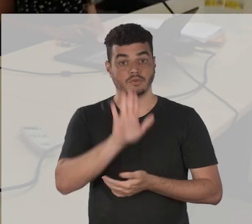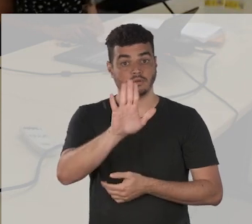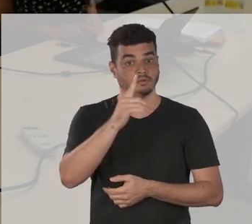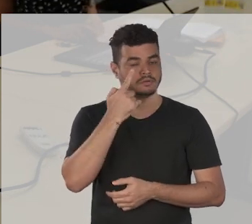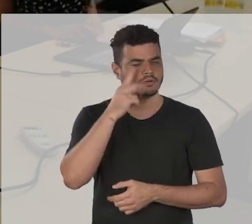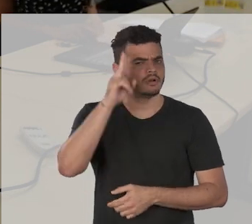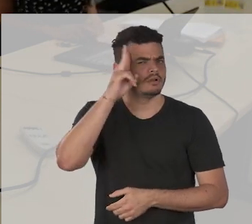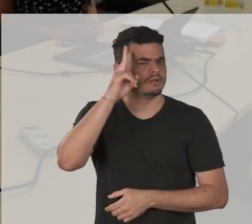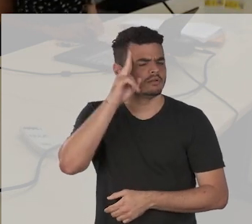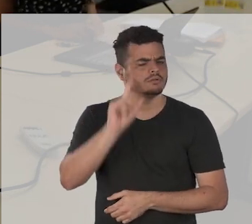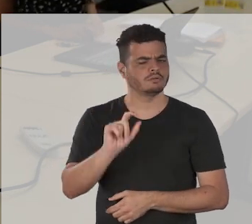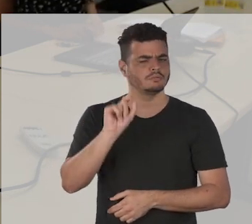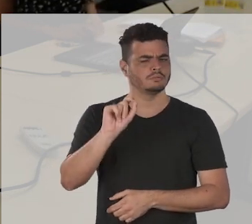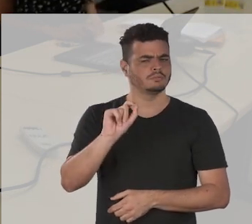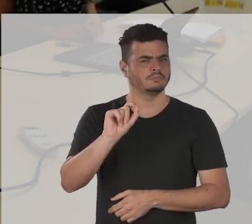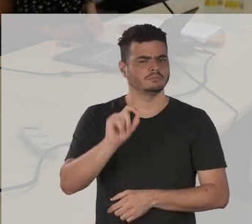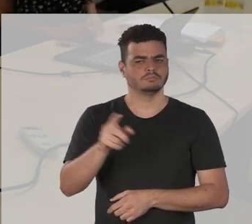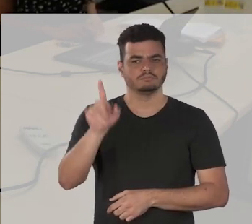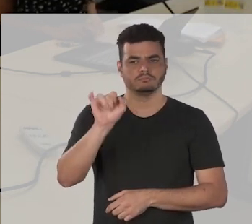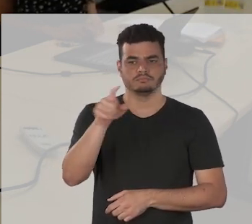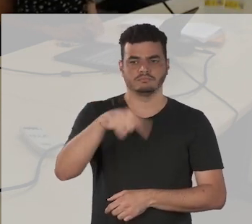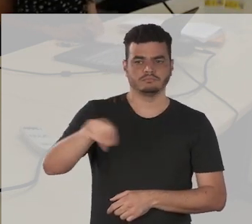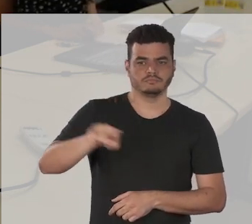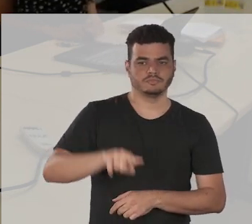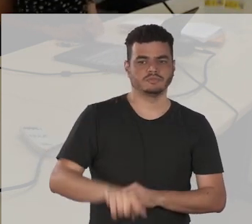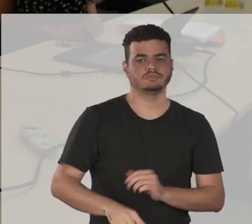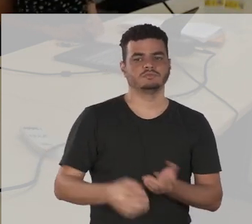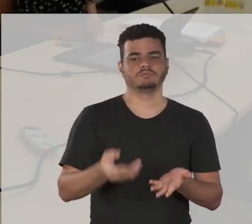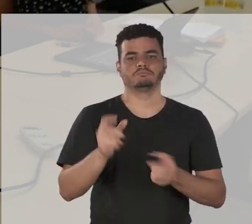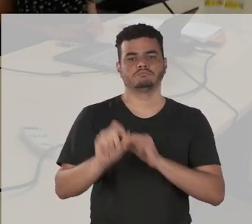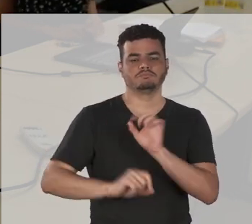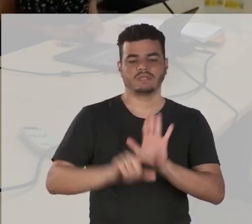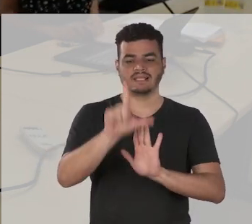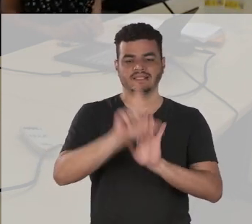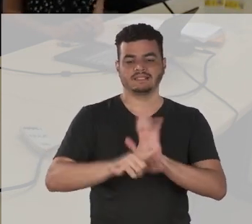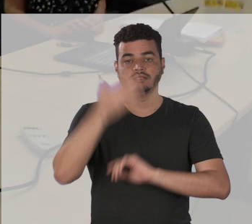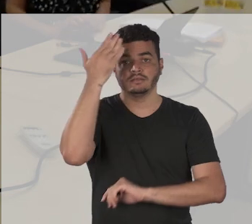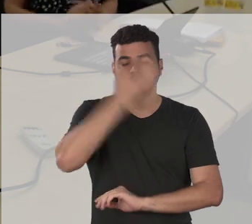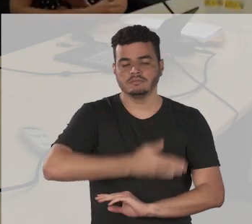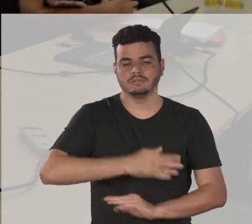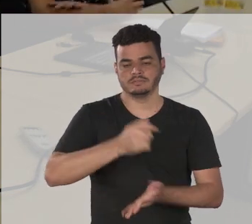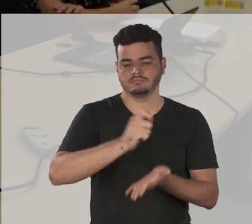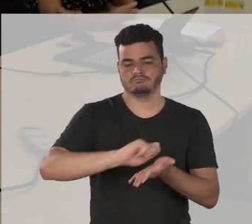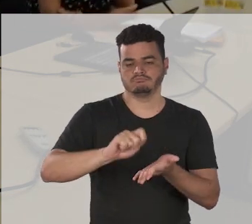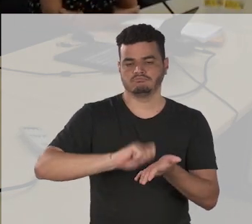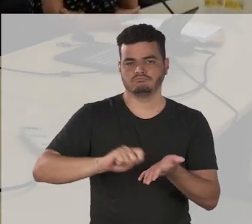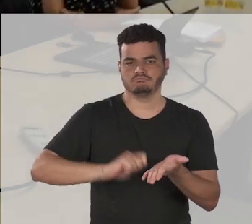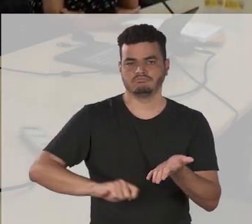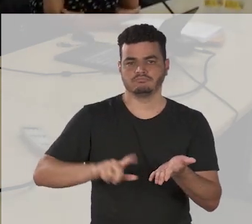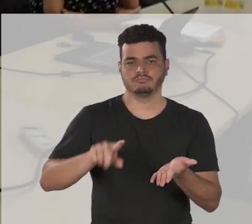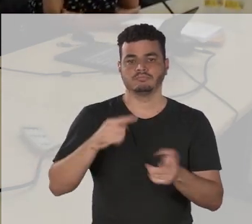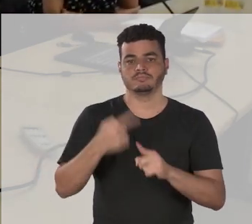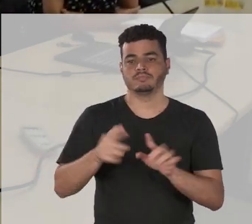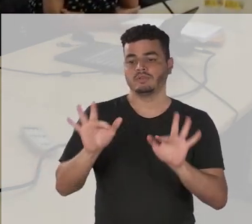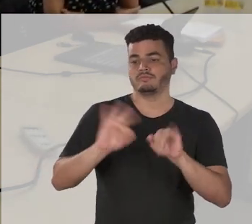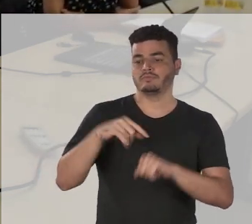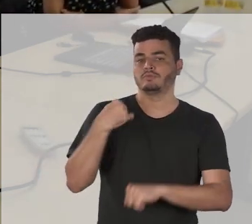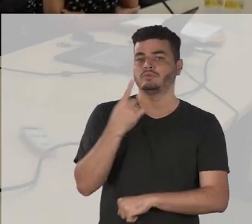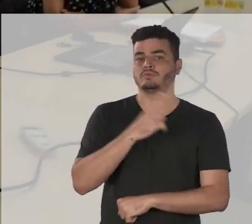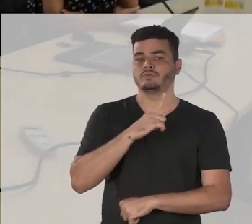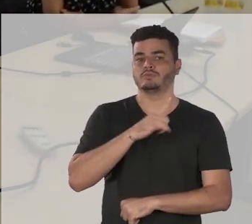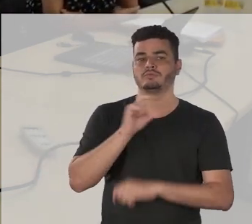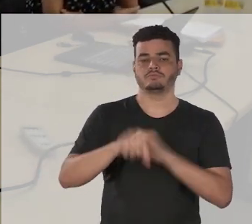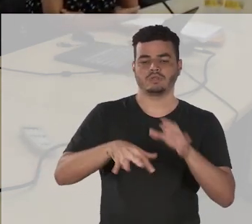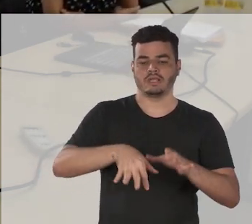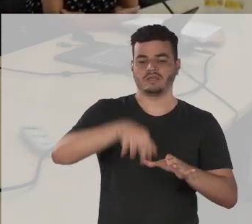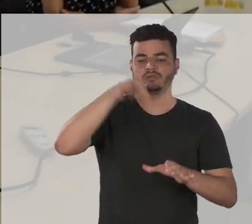Lembrando que, perguntando se todos assinaram a lista de presença, após terminarmos aqui, nós teremos o sorteio de livros, tá?